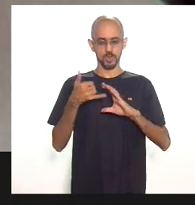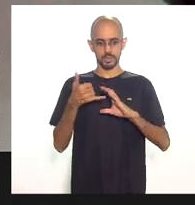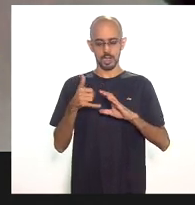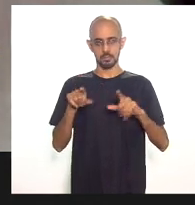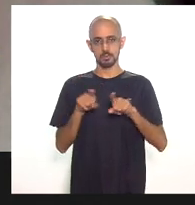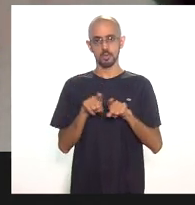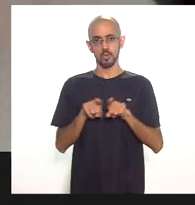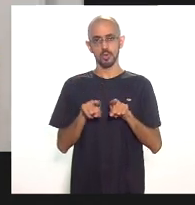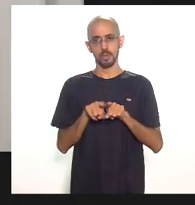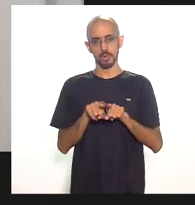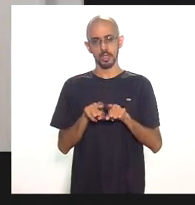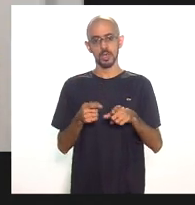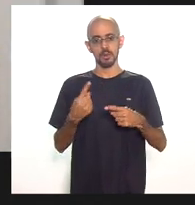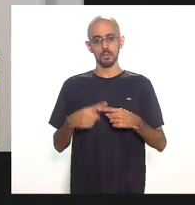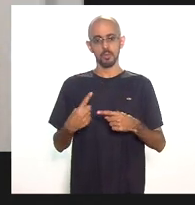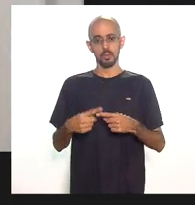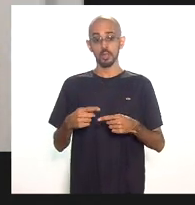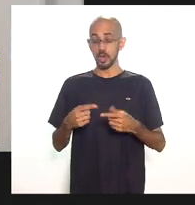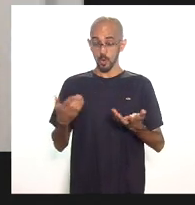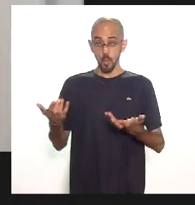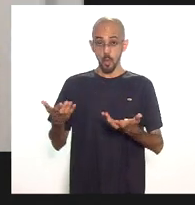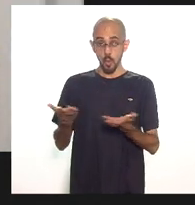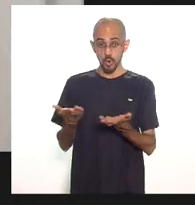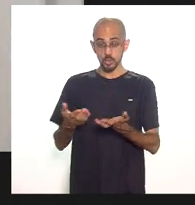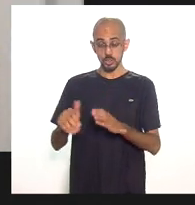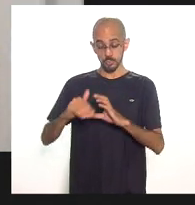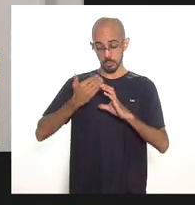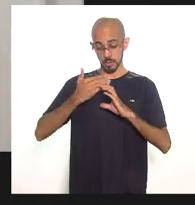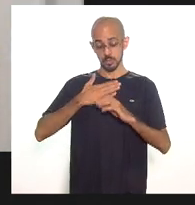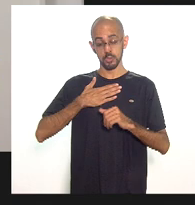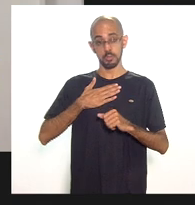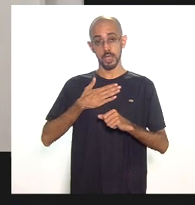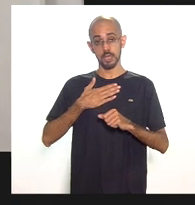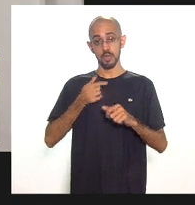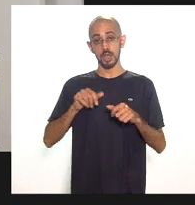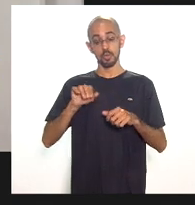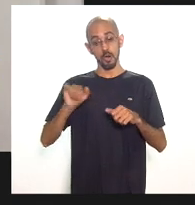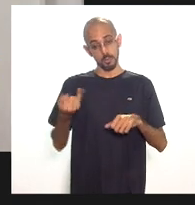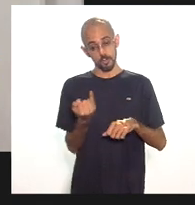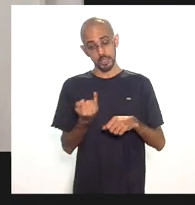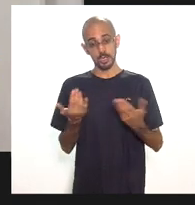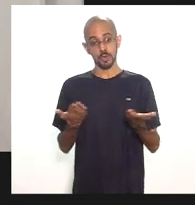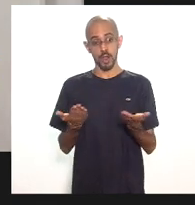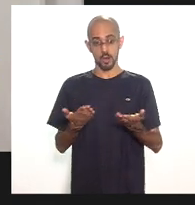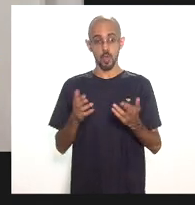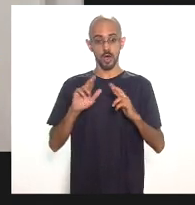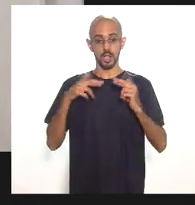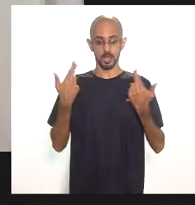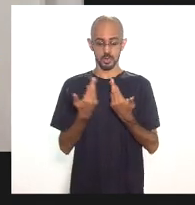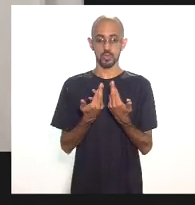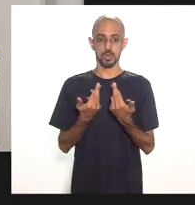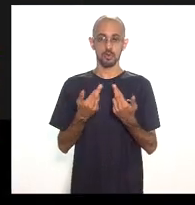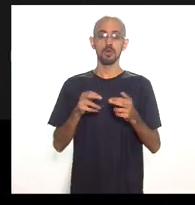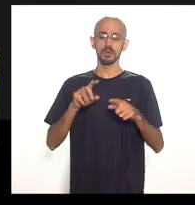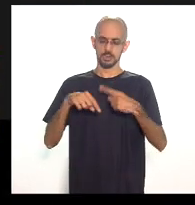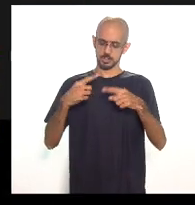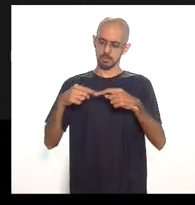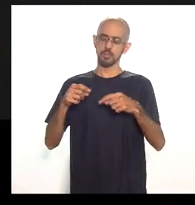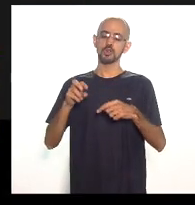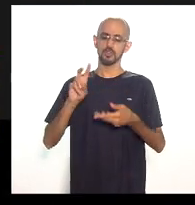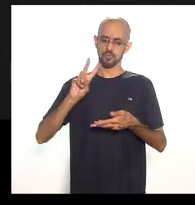porque hoje que nós recebemos o e-mail, eu aproveitei a reunião, tá bem? Mas vai ser